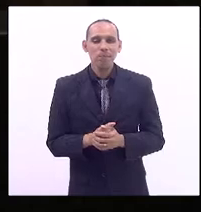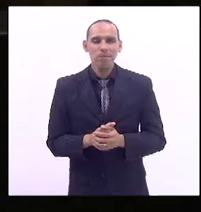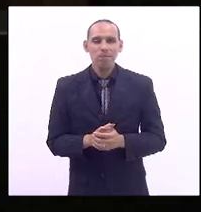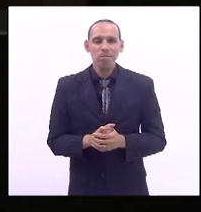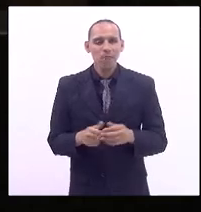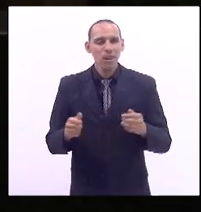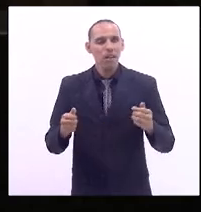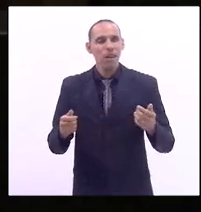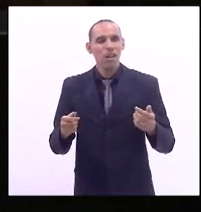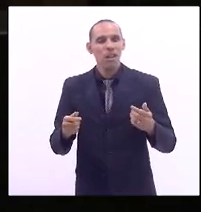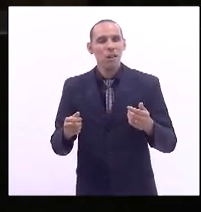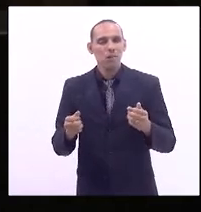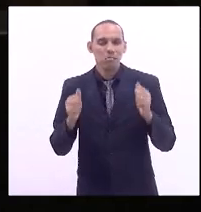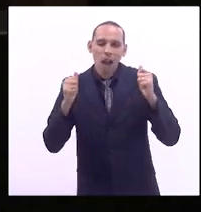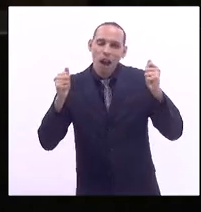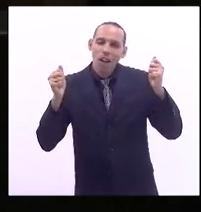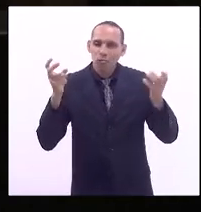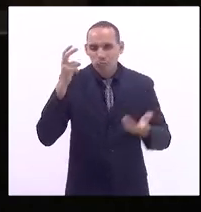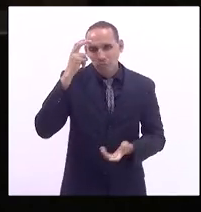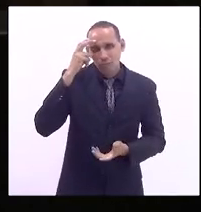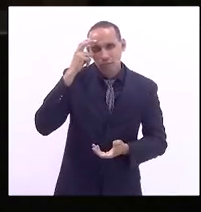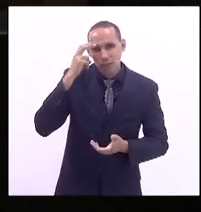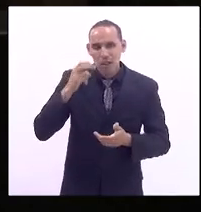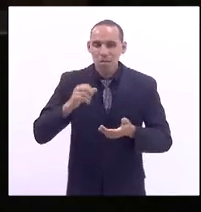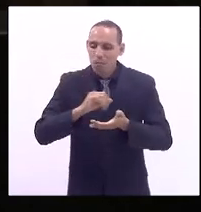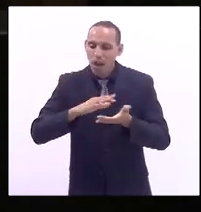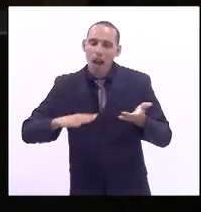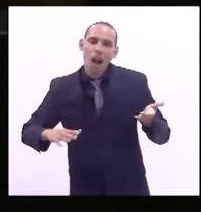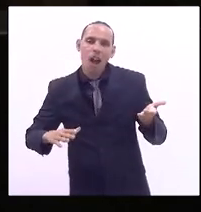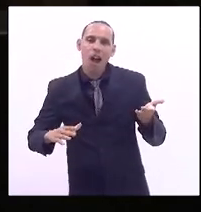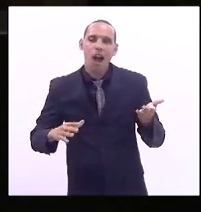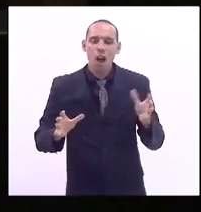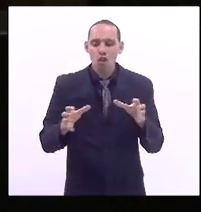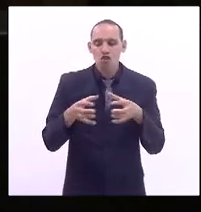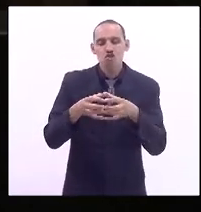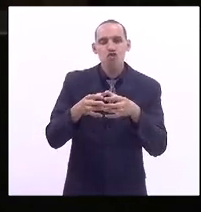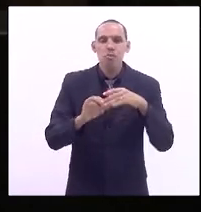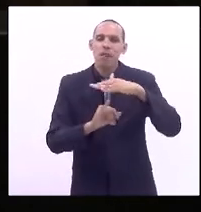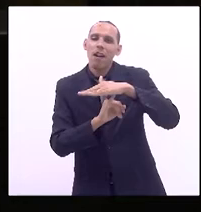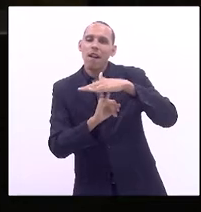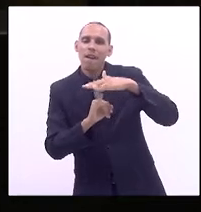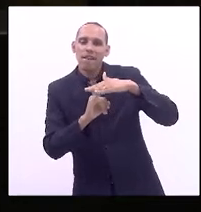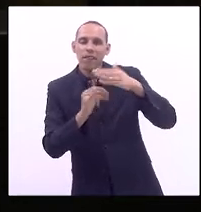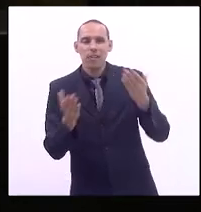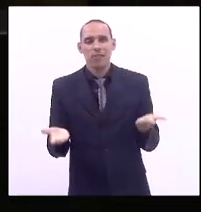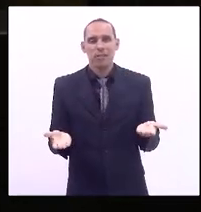manifestações culturais os grupos instituições